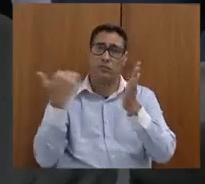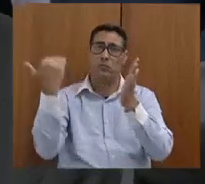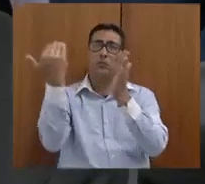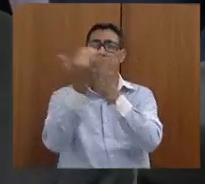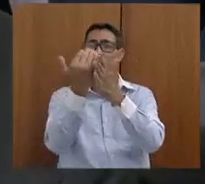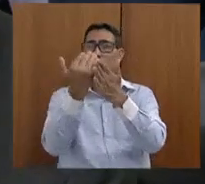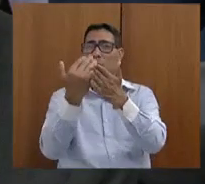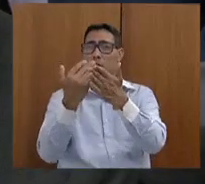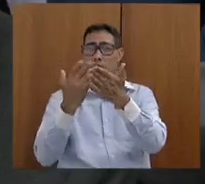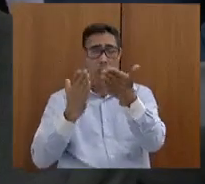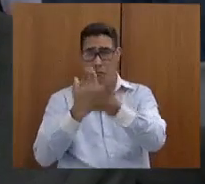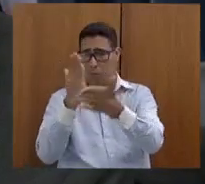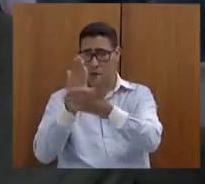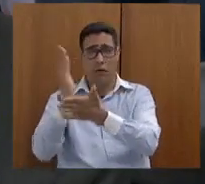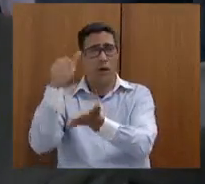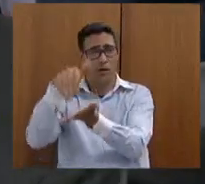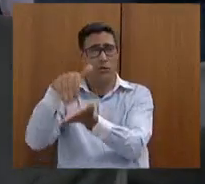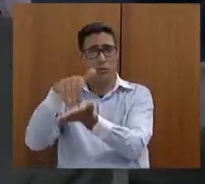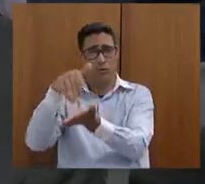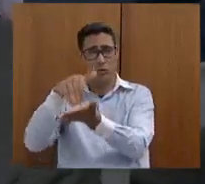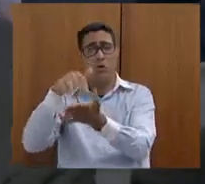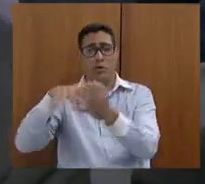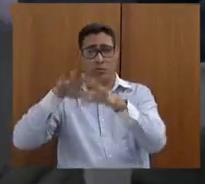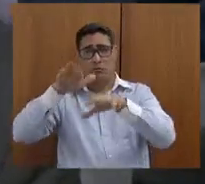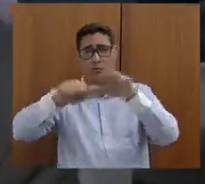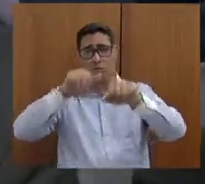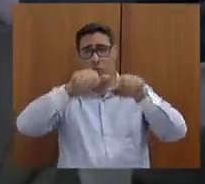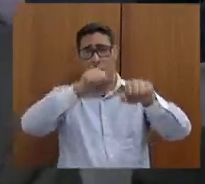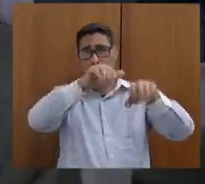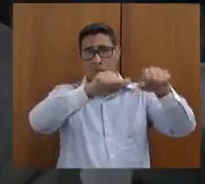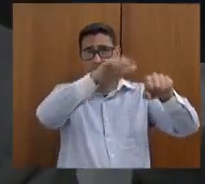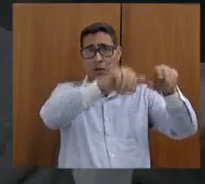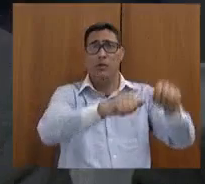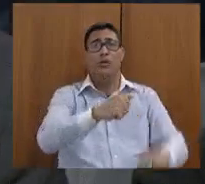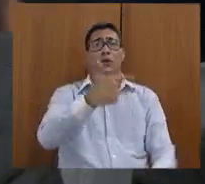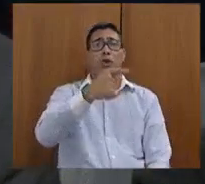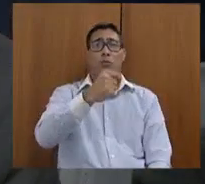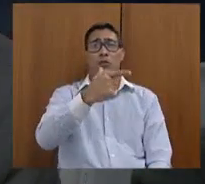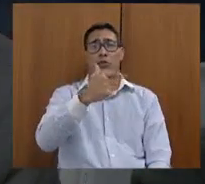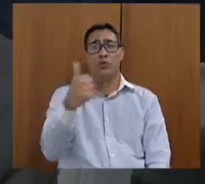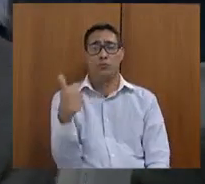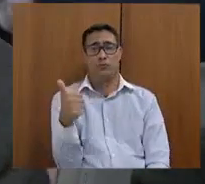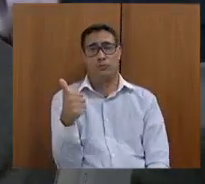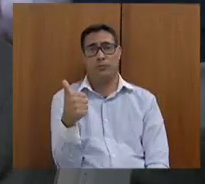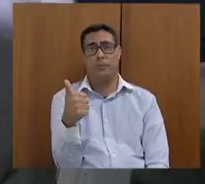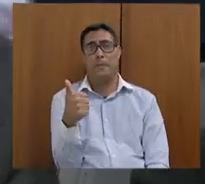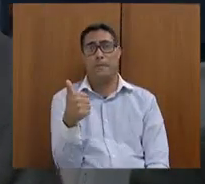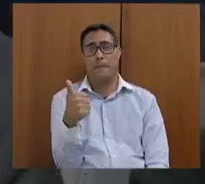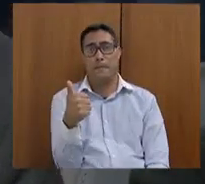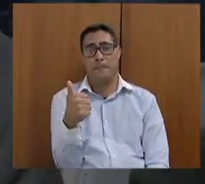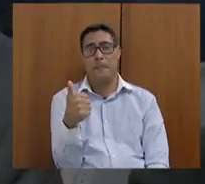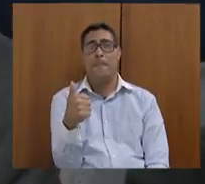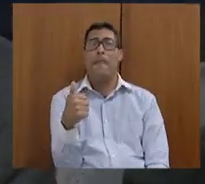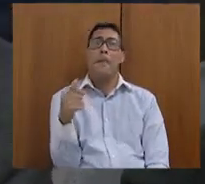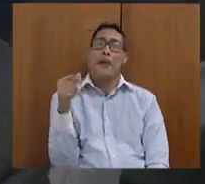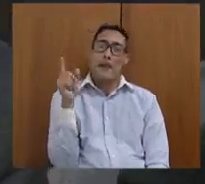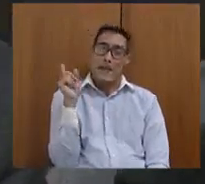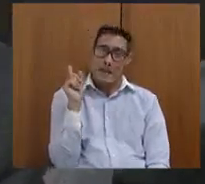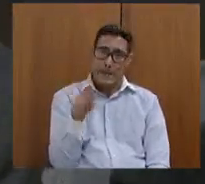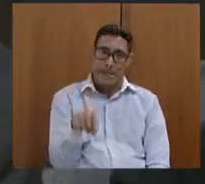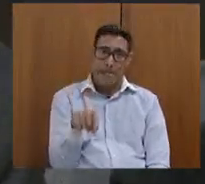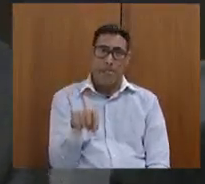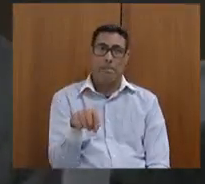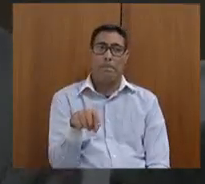aprovados no último concurso de 2021 então fica aqui também Secretário